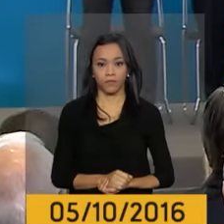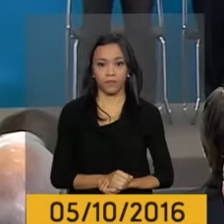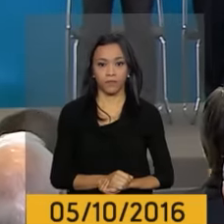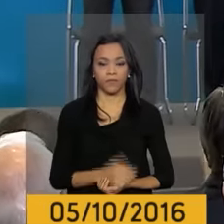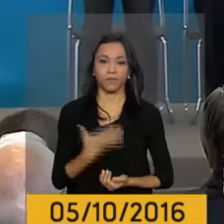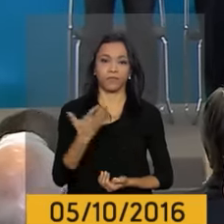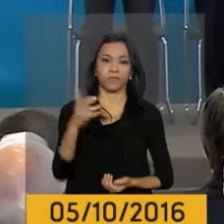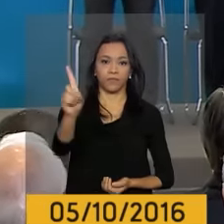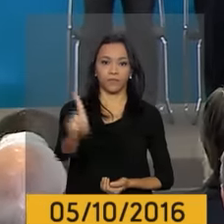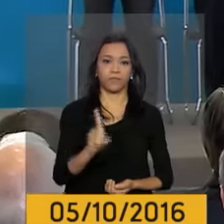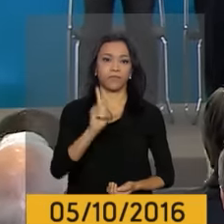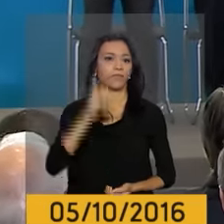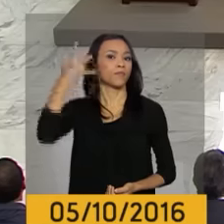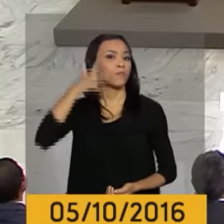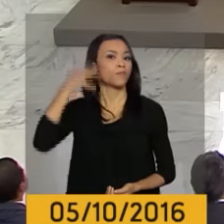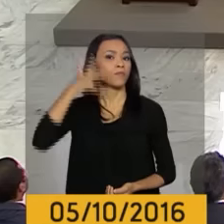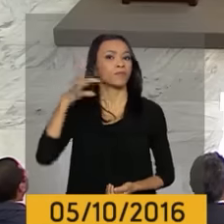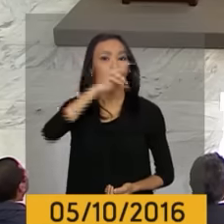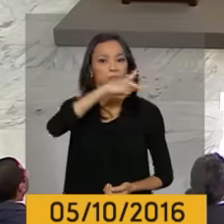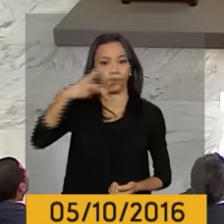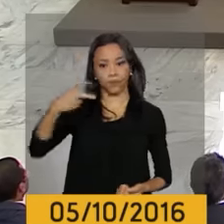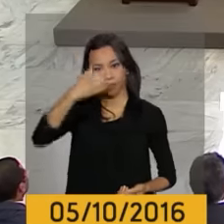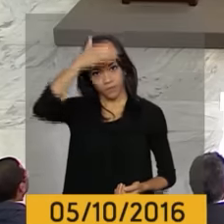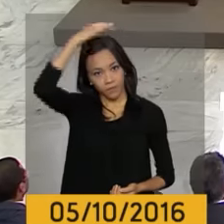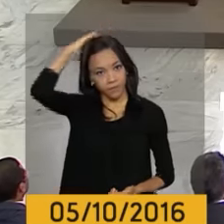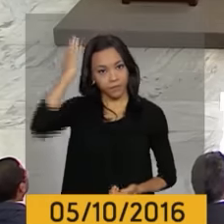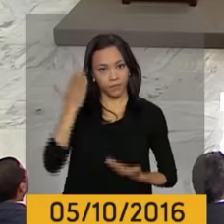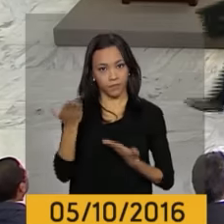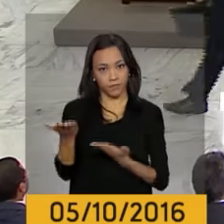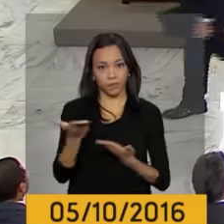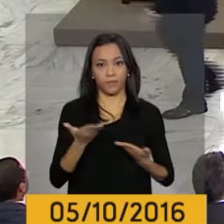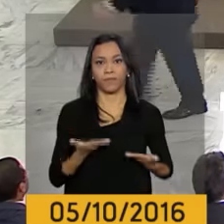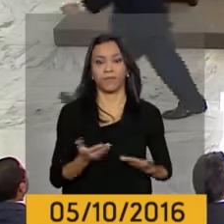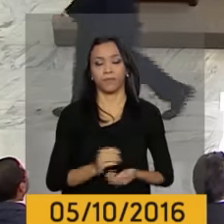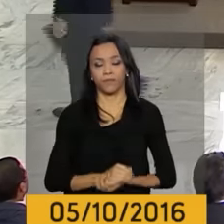Com a palavra, o Presidente da República, Michel Temer.